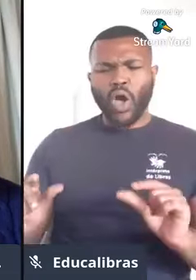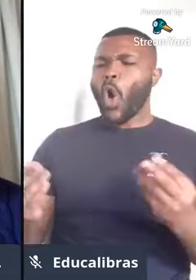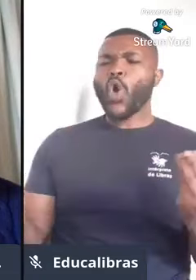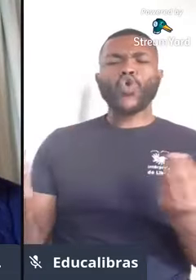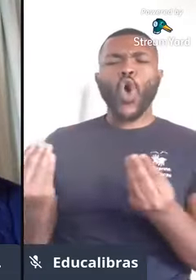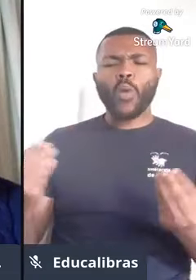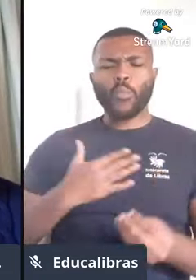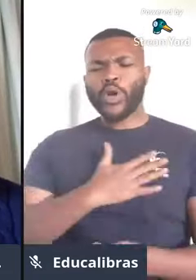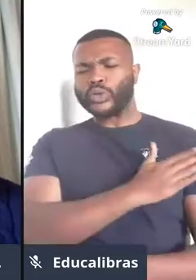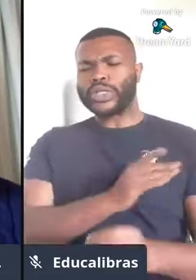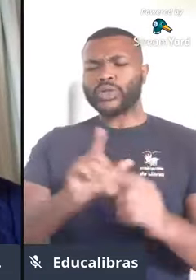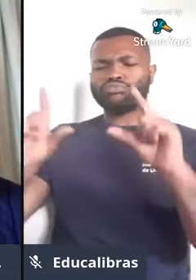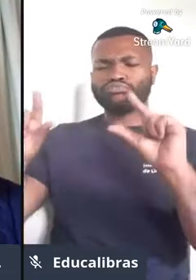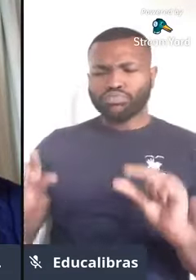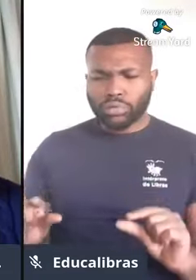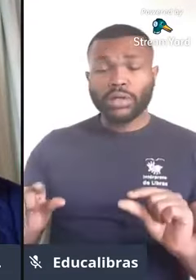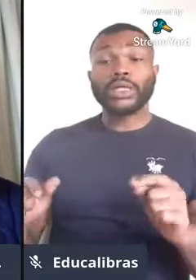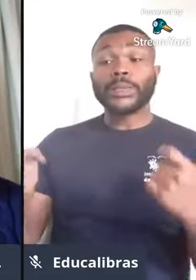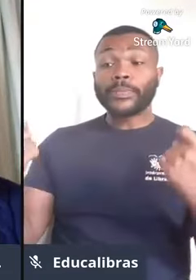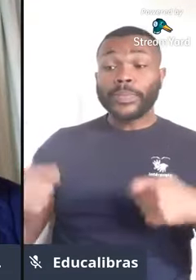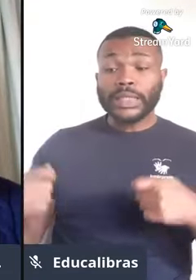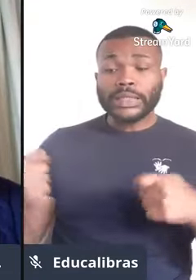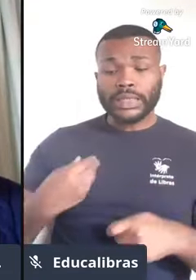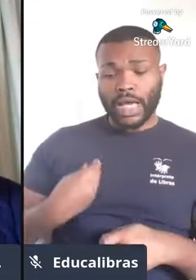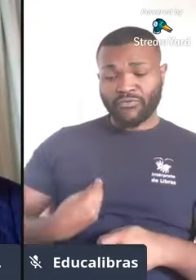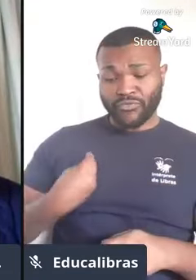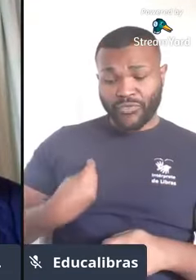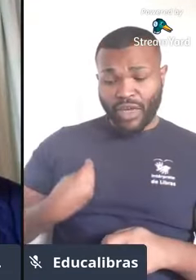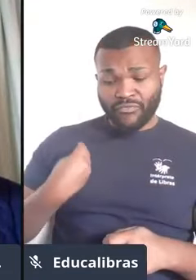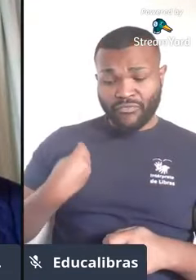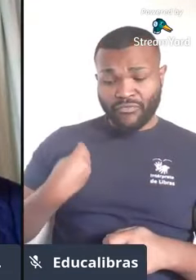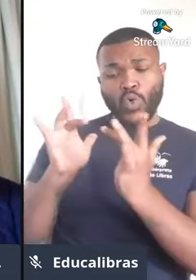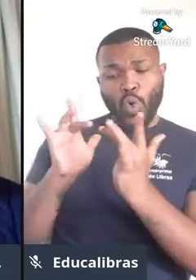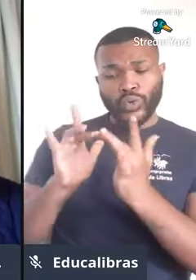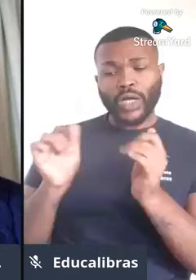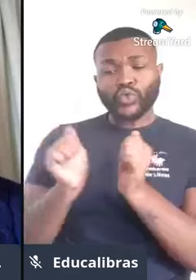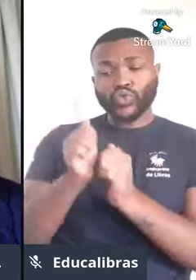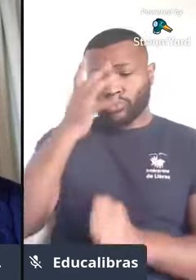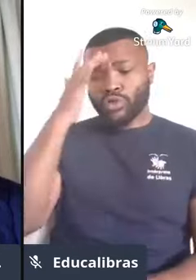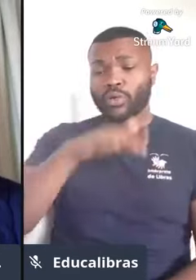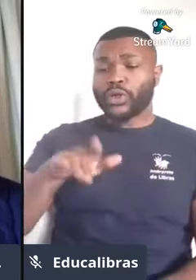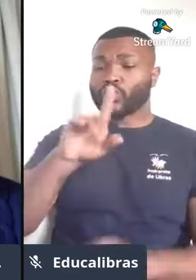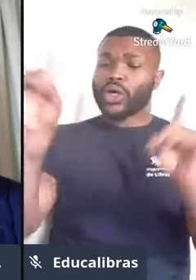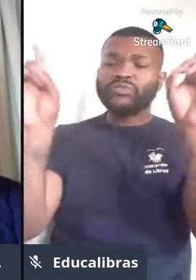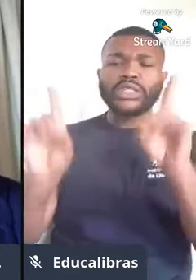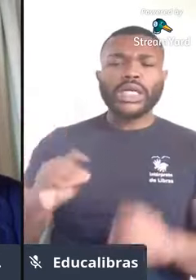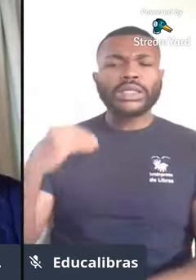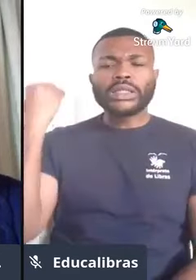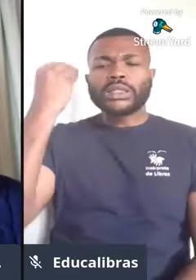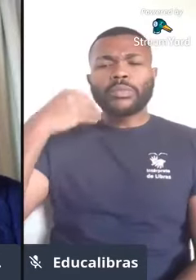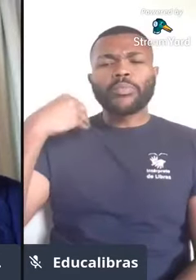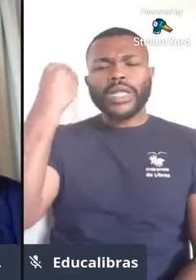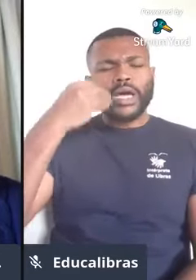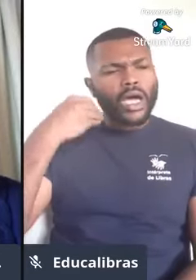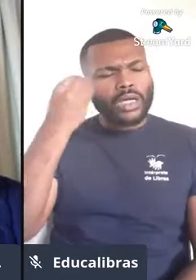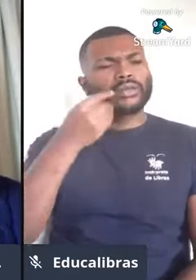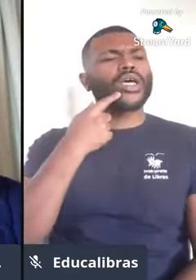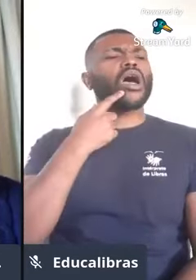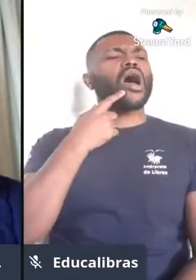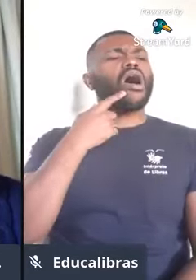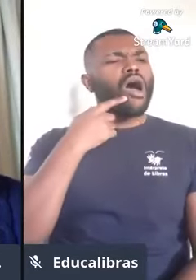pessoas com deficiência que nós vamos acabar até deixando de perceber ou de destacar apenas um ou outro aspecto que a pessoa